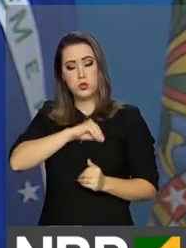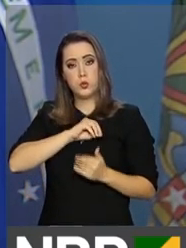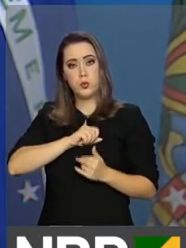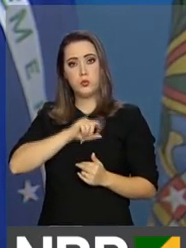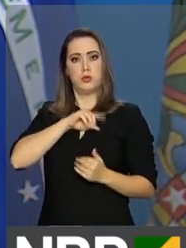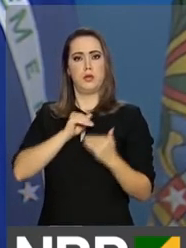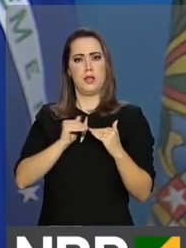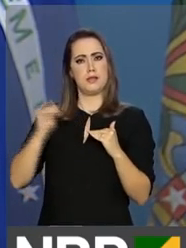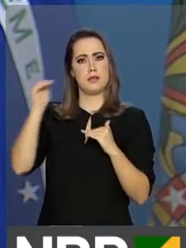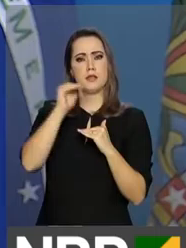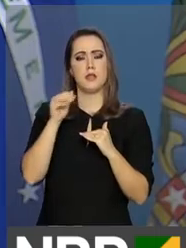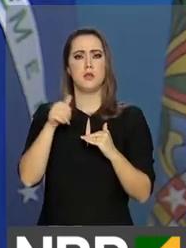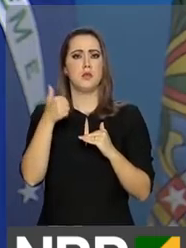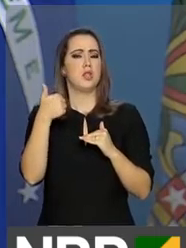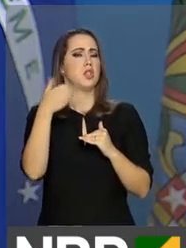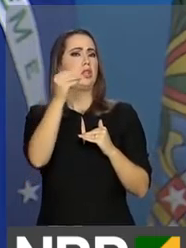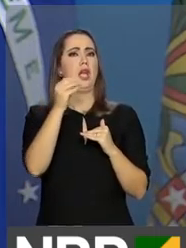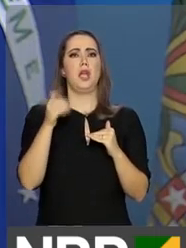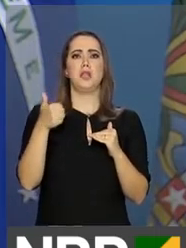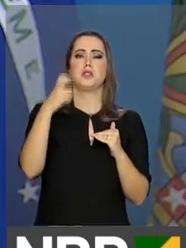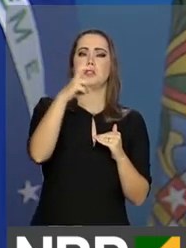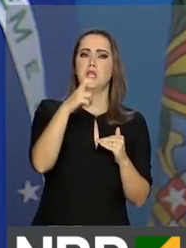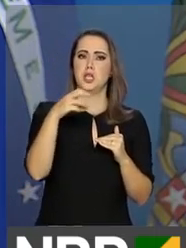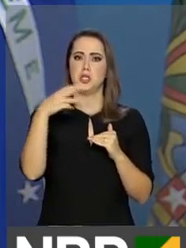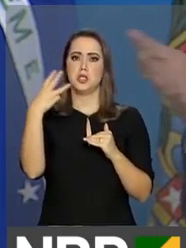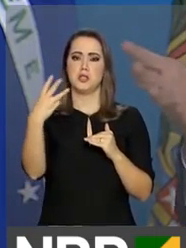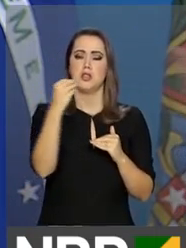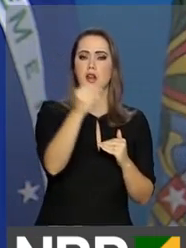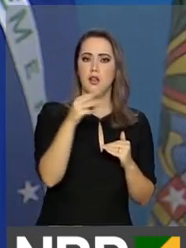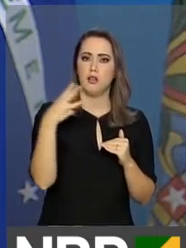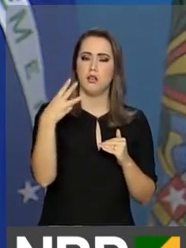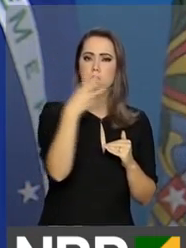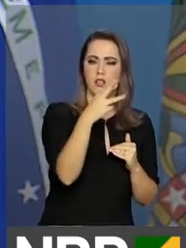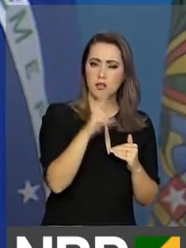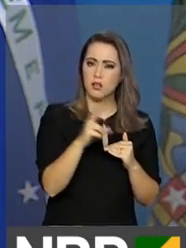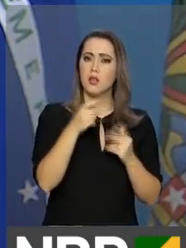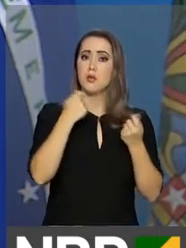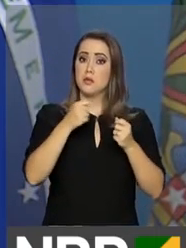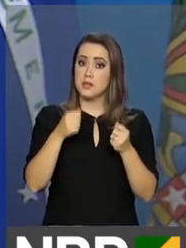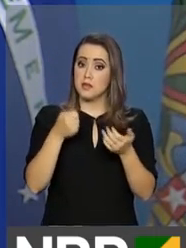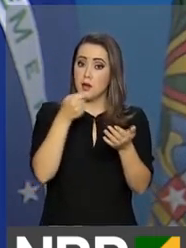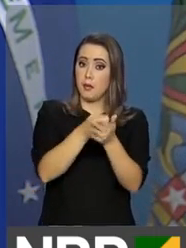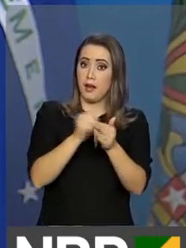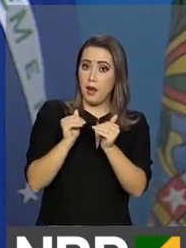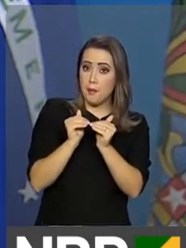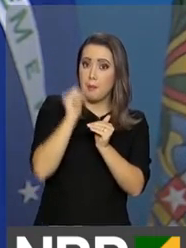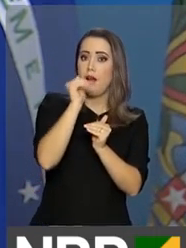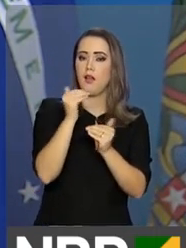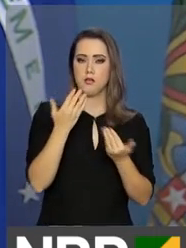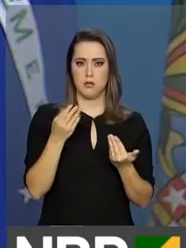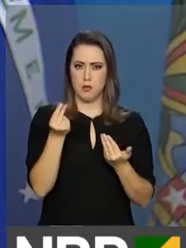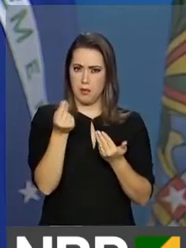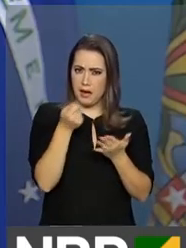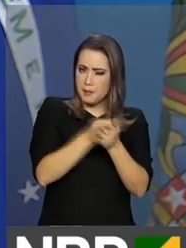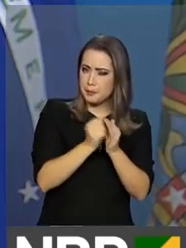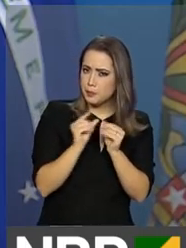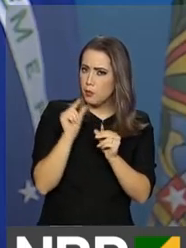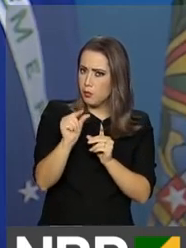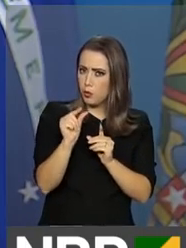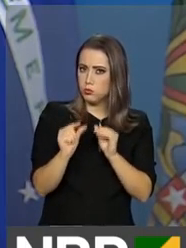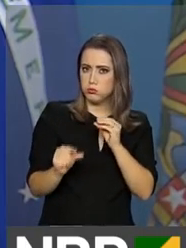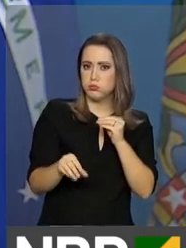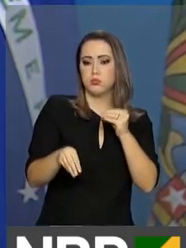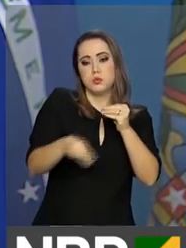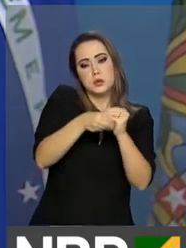ganha 10, 15, 20, 30, 33, vai ter que fazer uma previdência complementar. Não significa esta